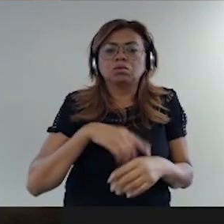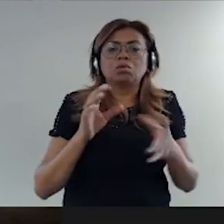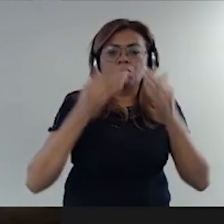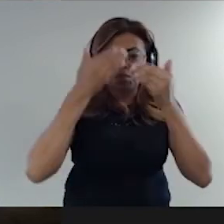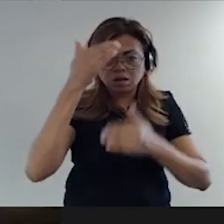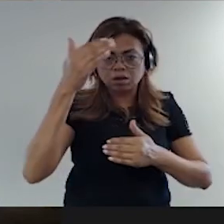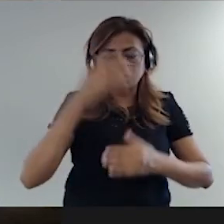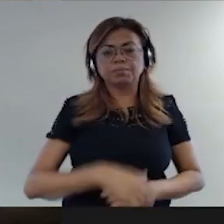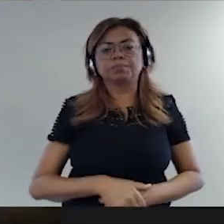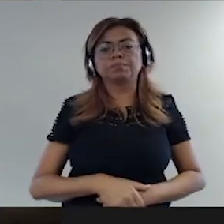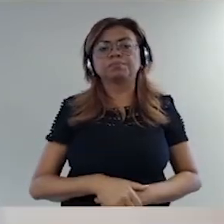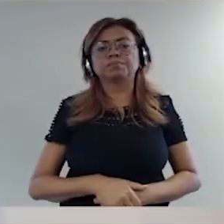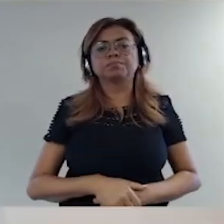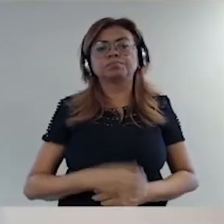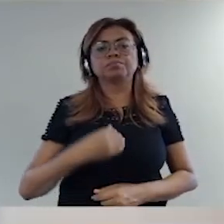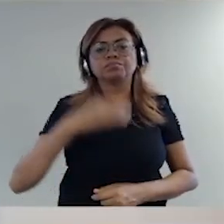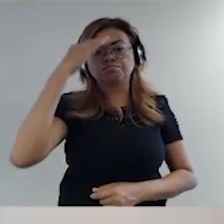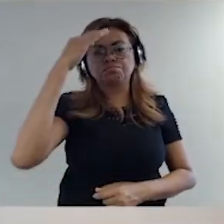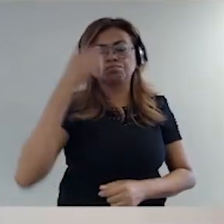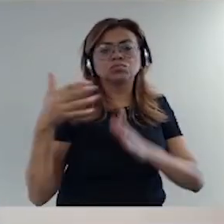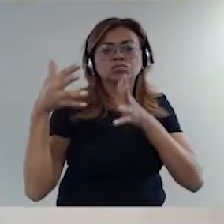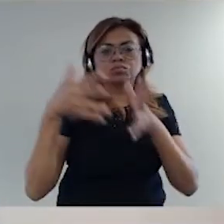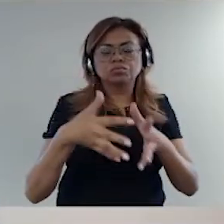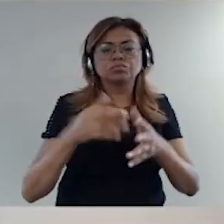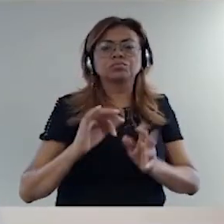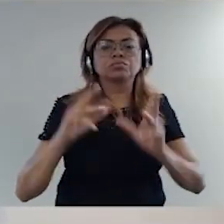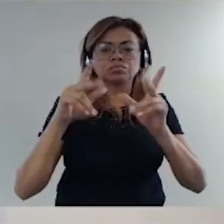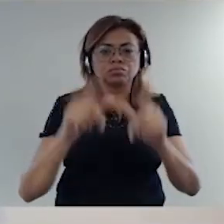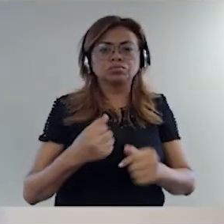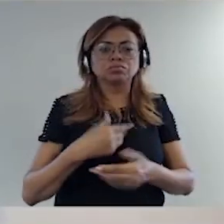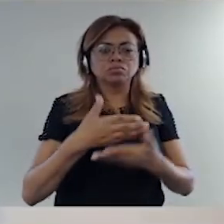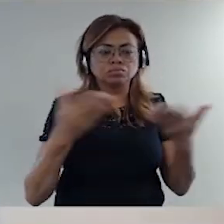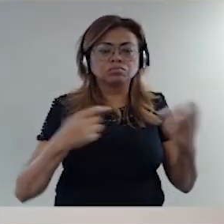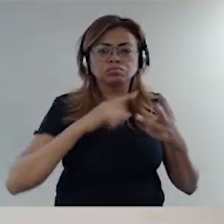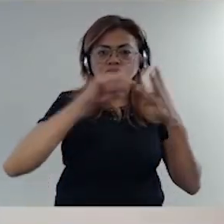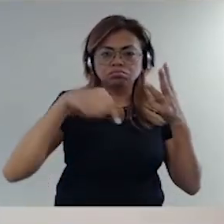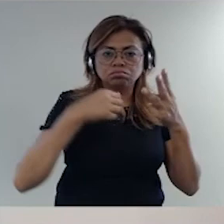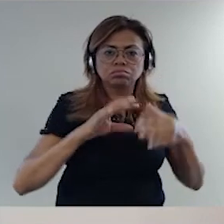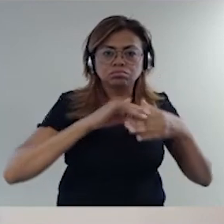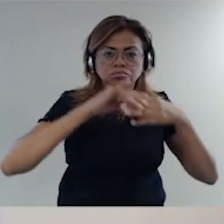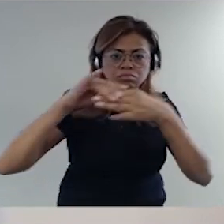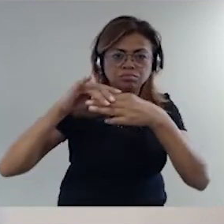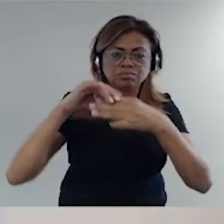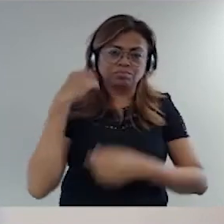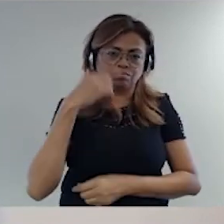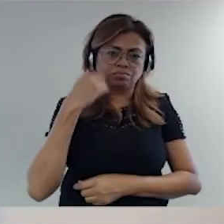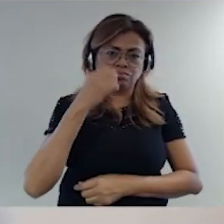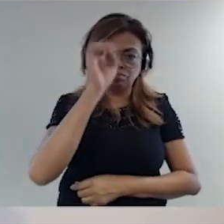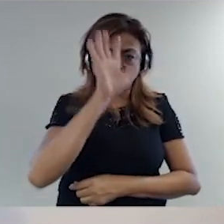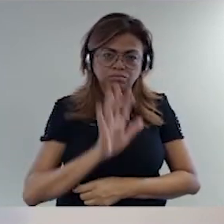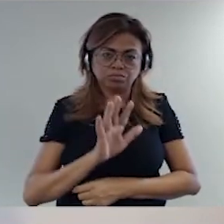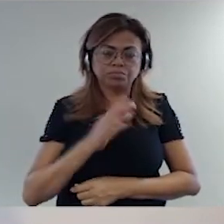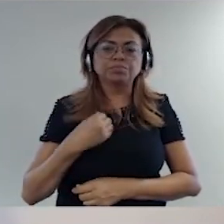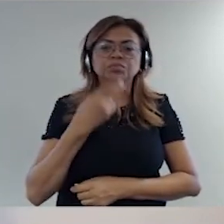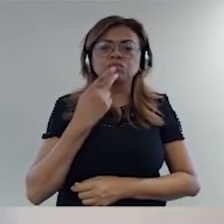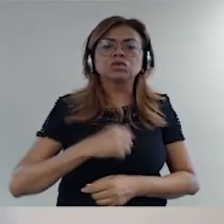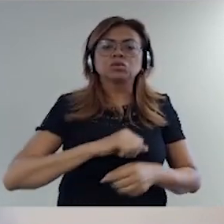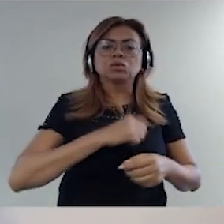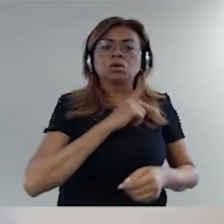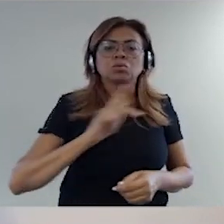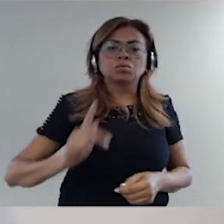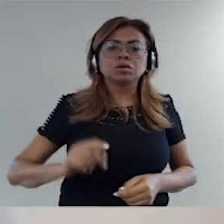debate. Eu agradeço a participação desses grandes líderes da advocacia brasileira, os